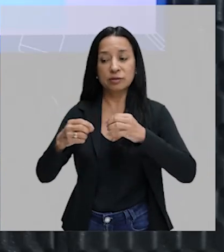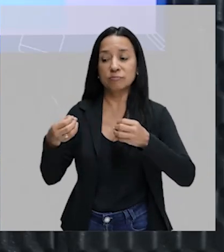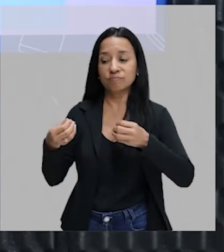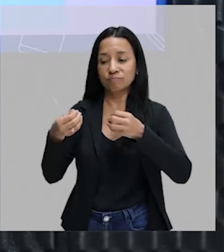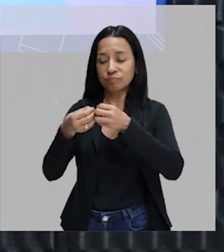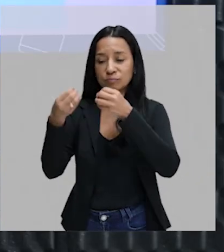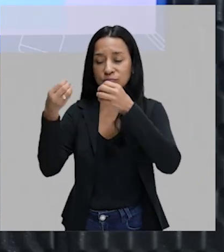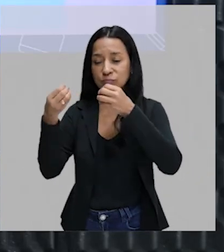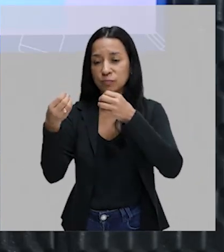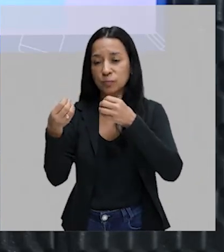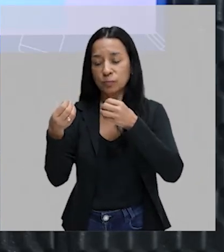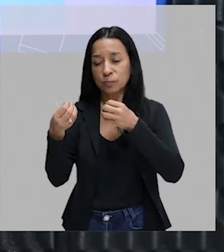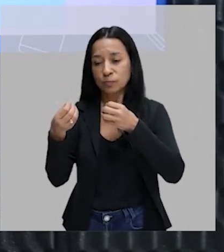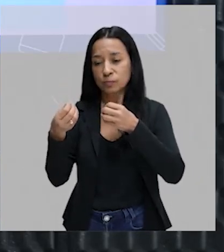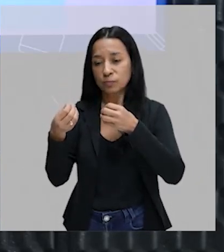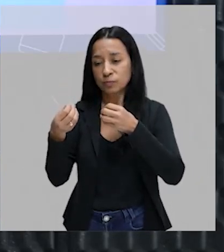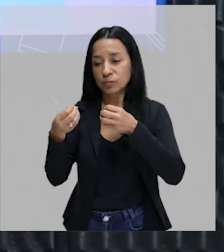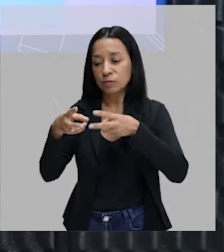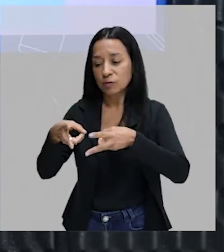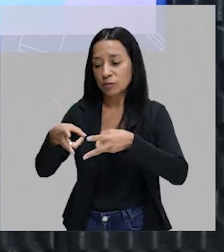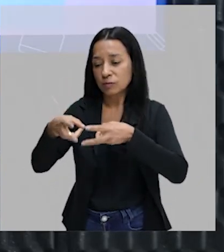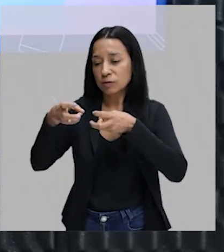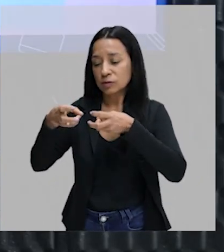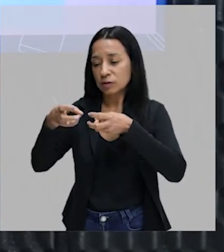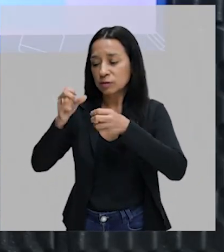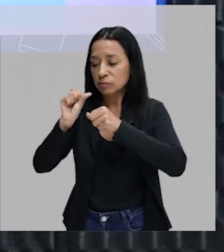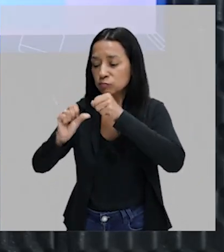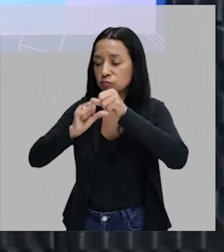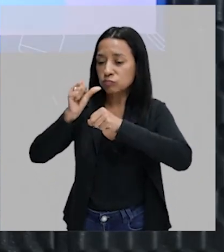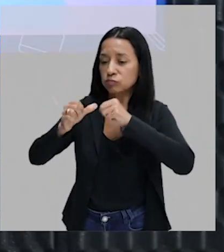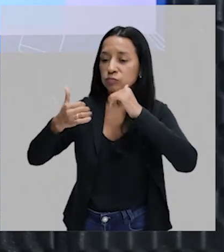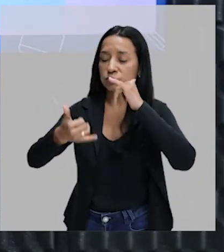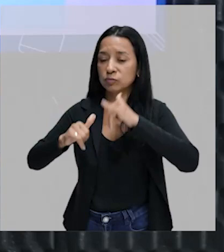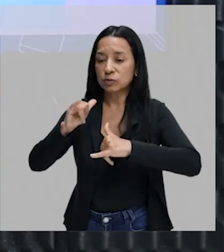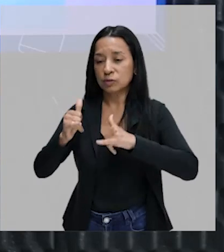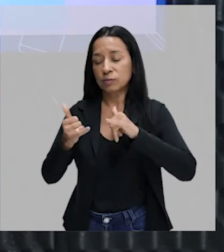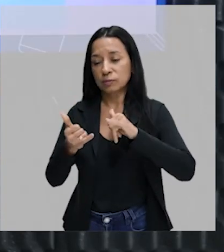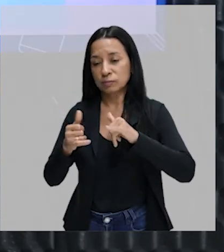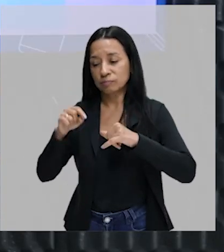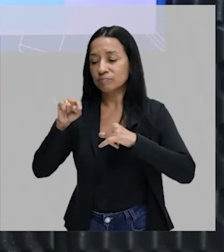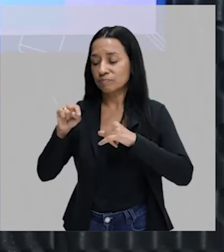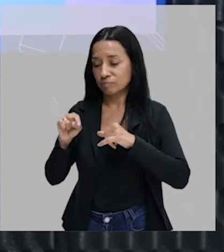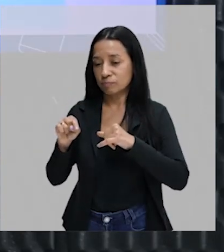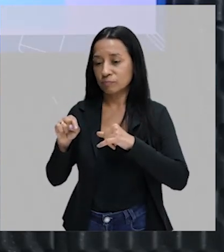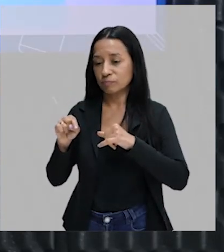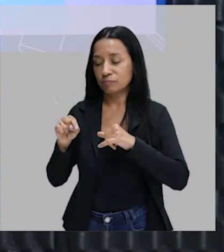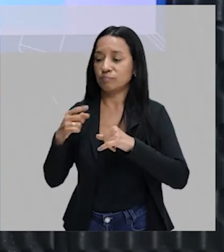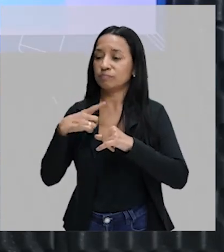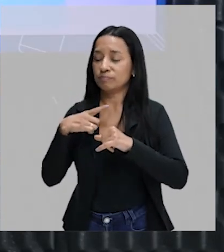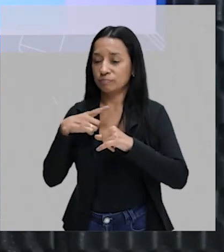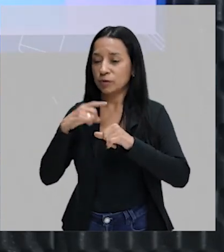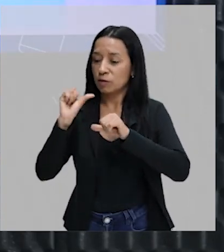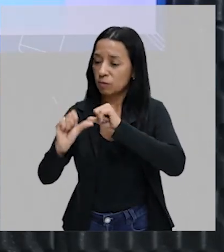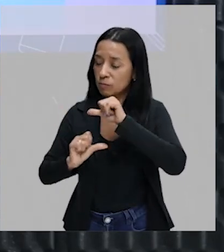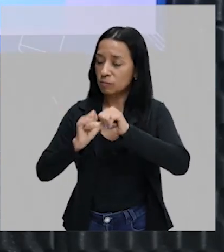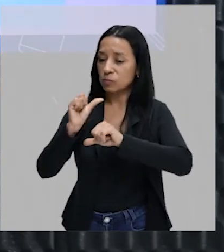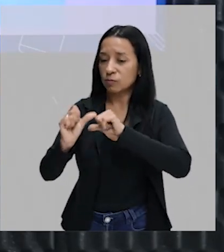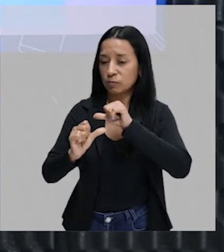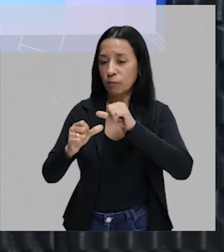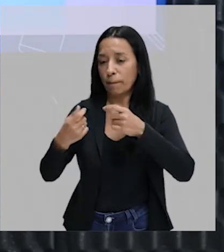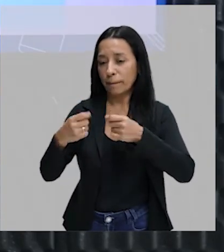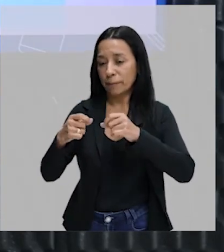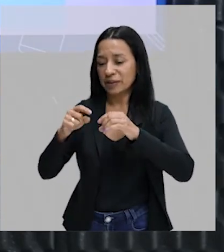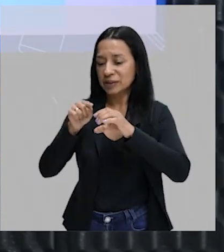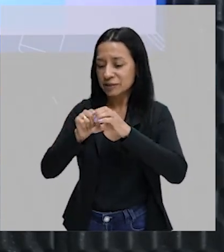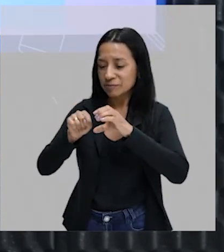enzima. Uma enzima que vai catalisar essa reação química. Então, para que essa enzima ocorra, o núcleo tem que produzir